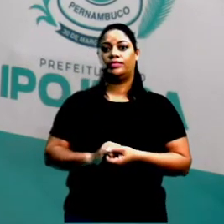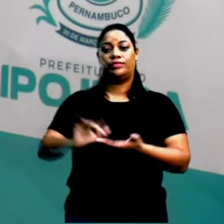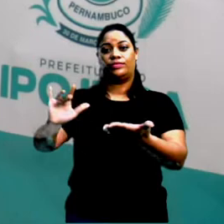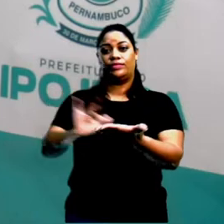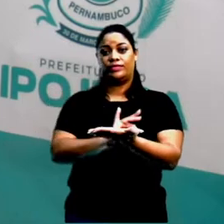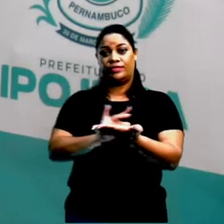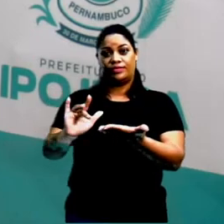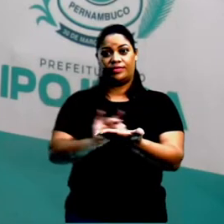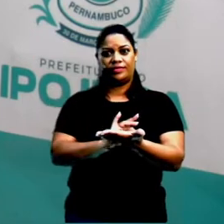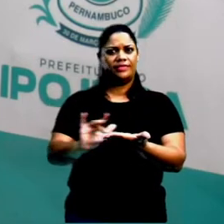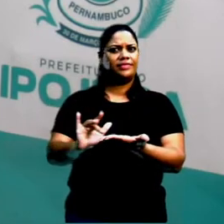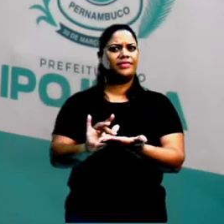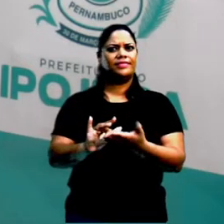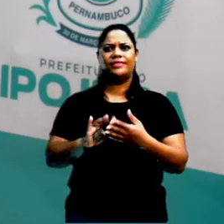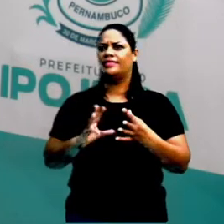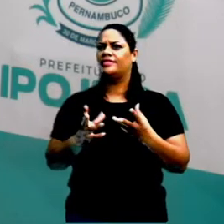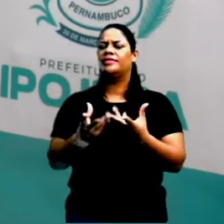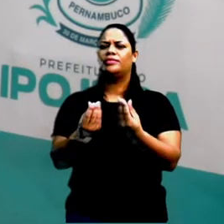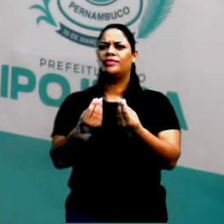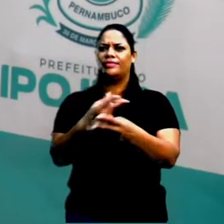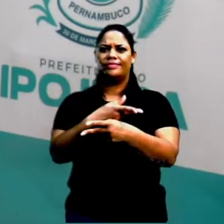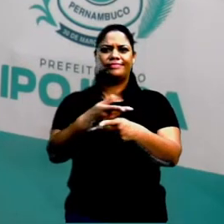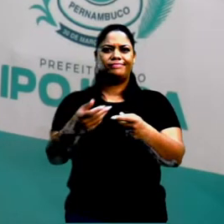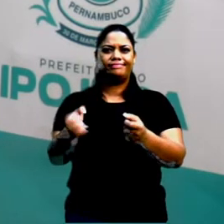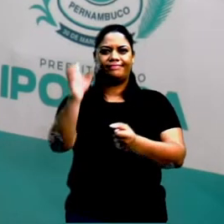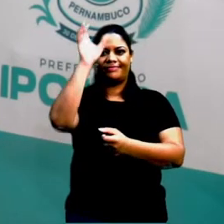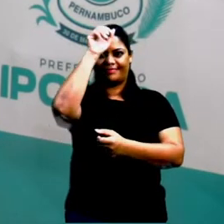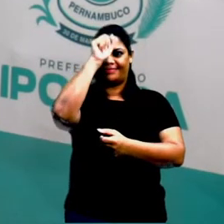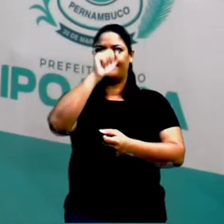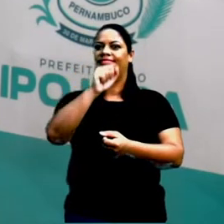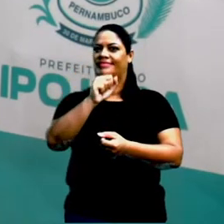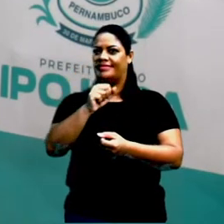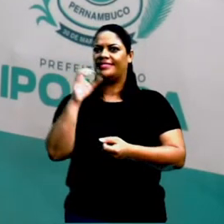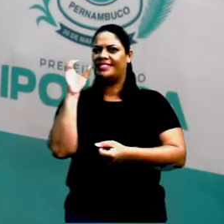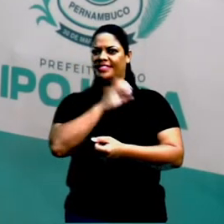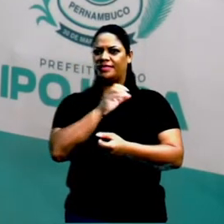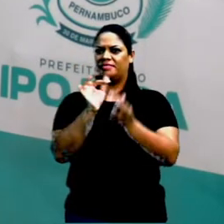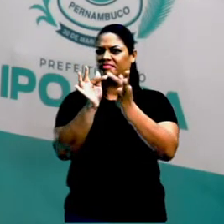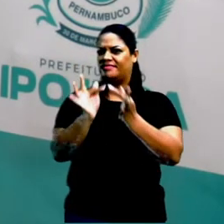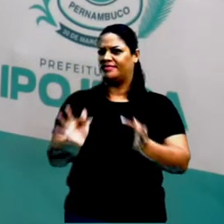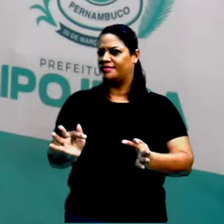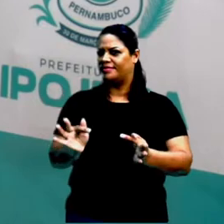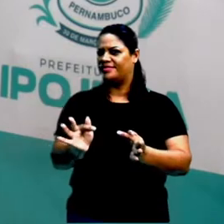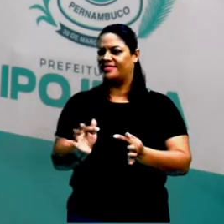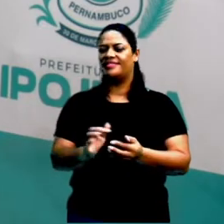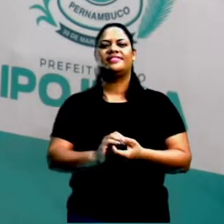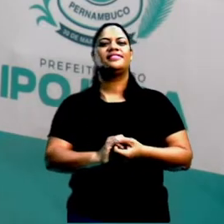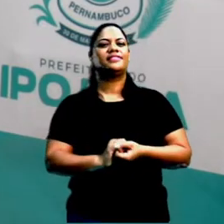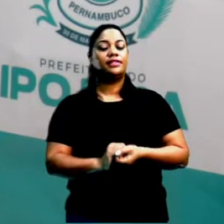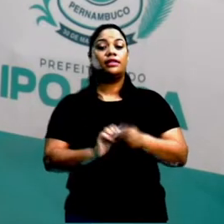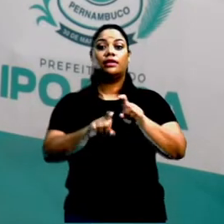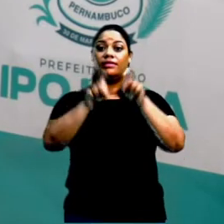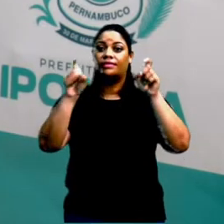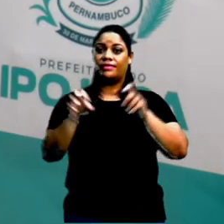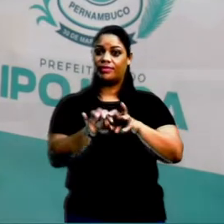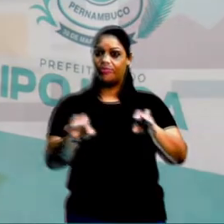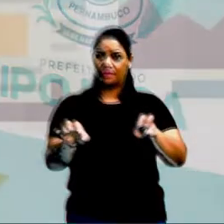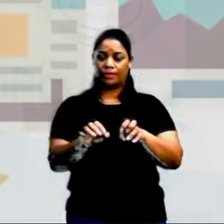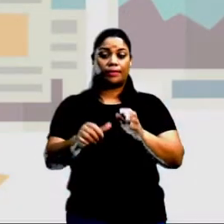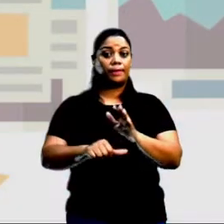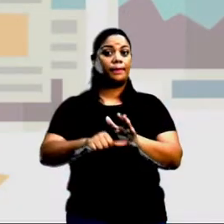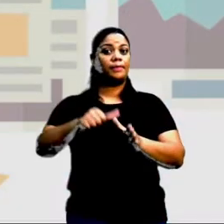tablet que cabe tanto conhecimento ali na palma da sua mão. E esse computador, o